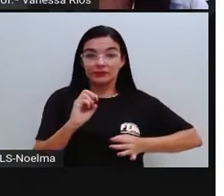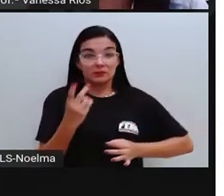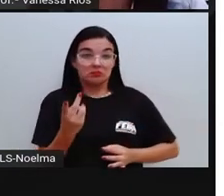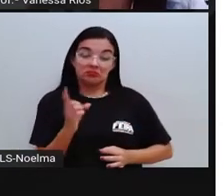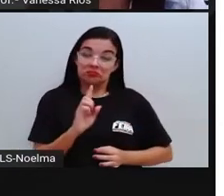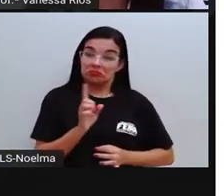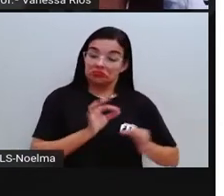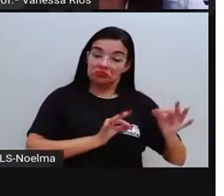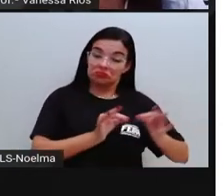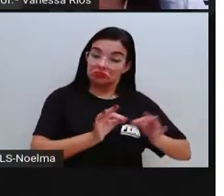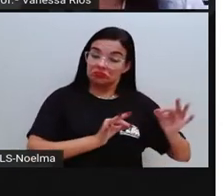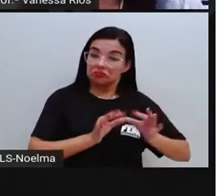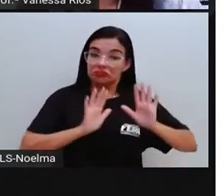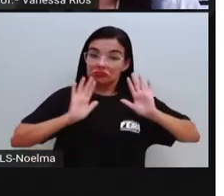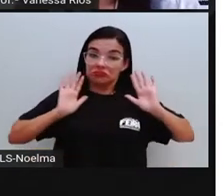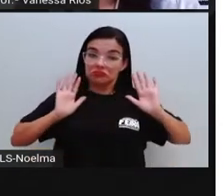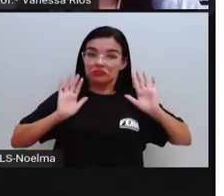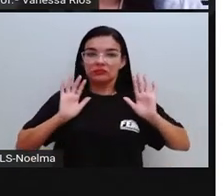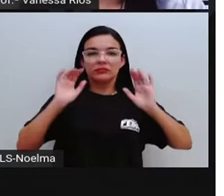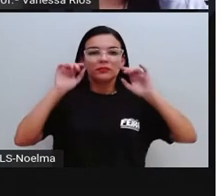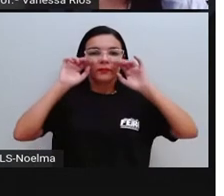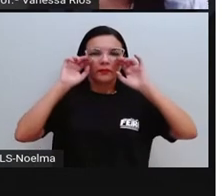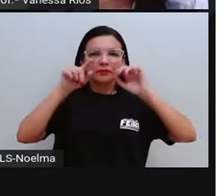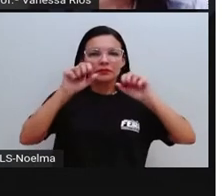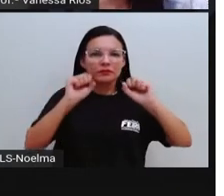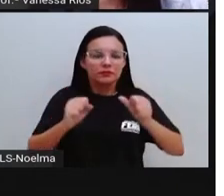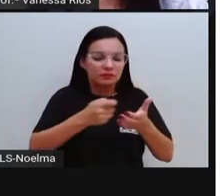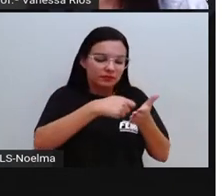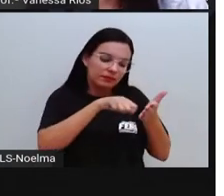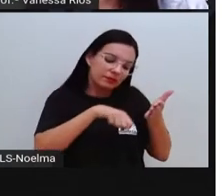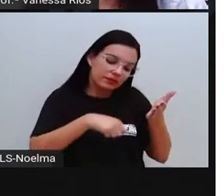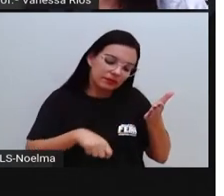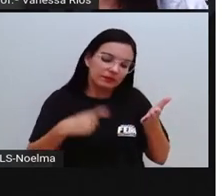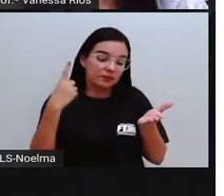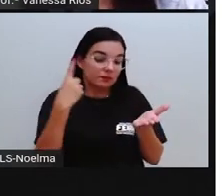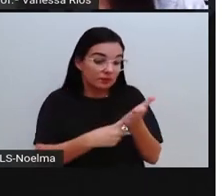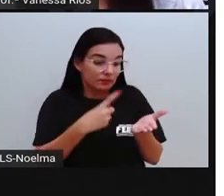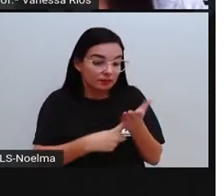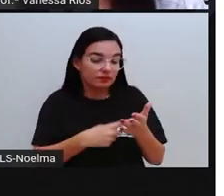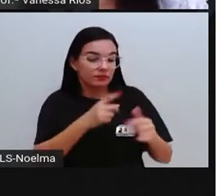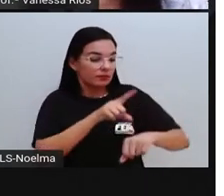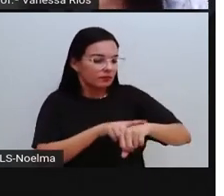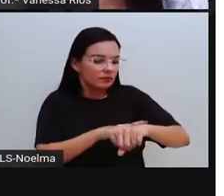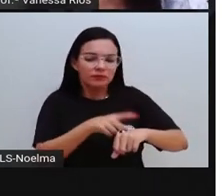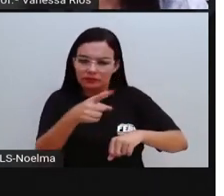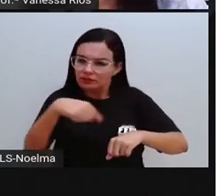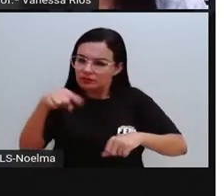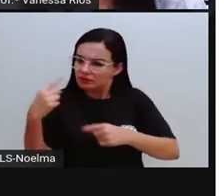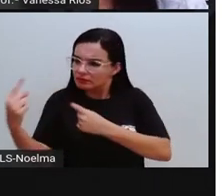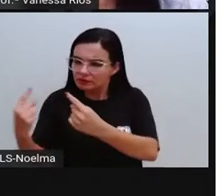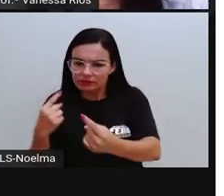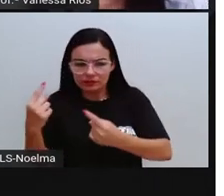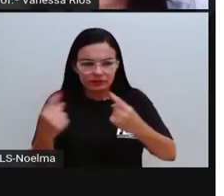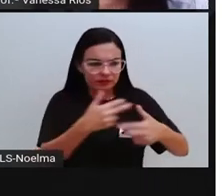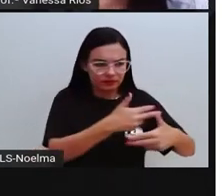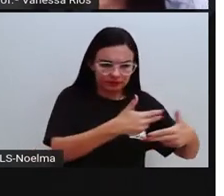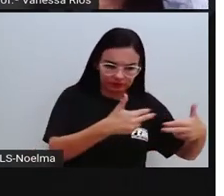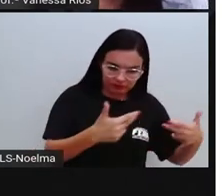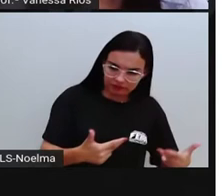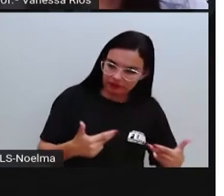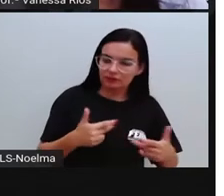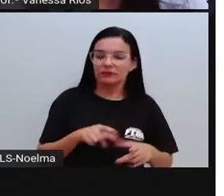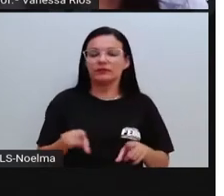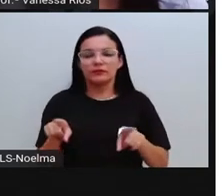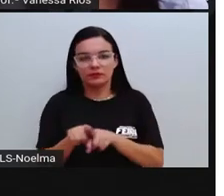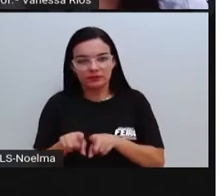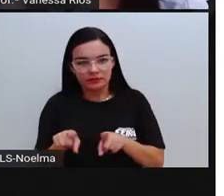não planejada. Você pode até anotar, né, e estabelecer horários para fazer cada ação, para desempenhar cada